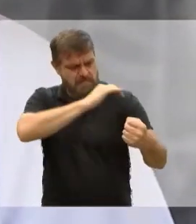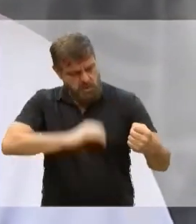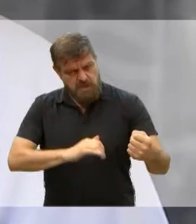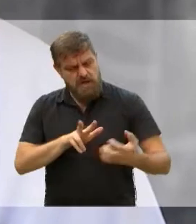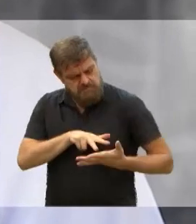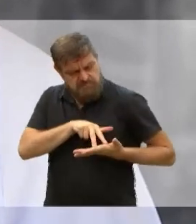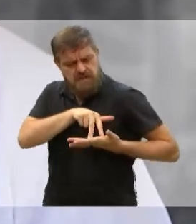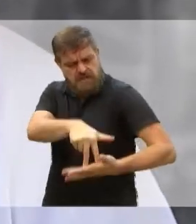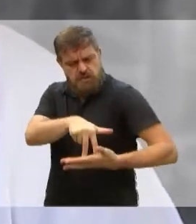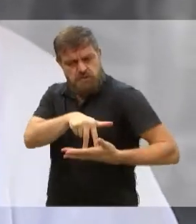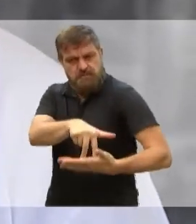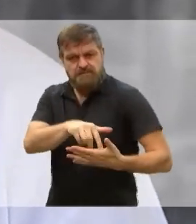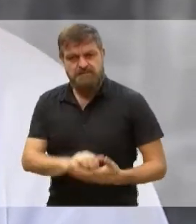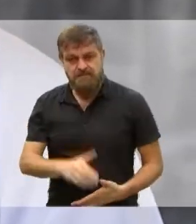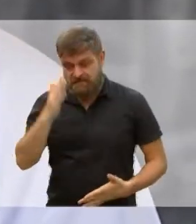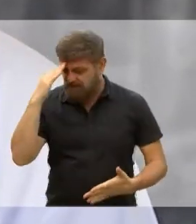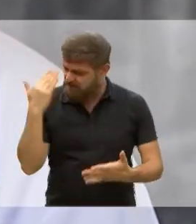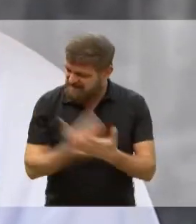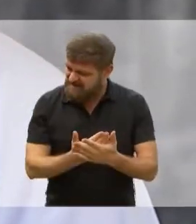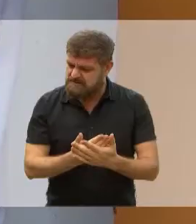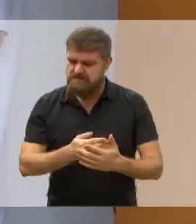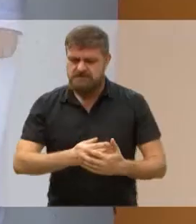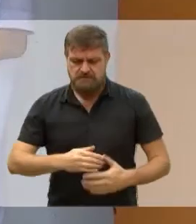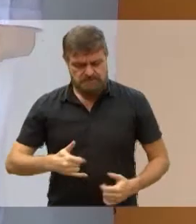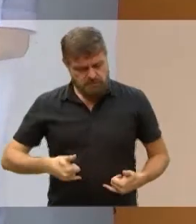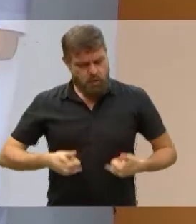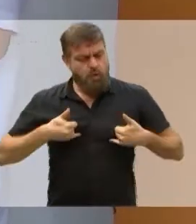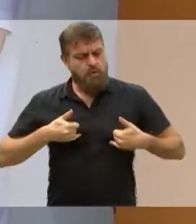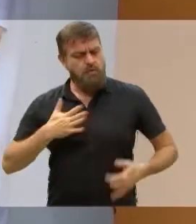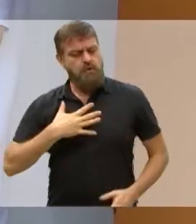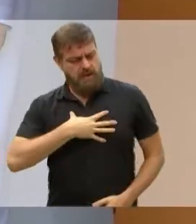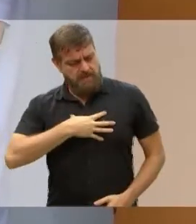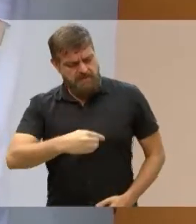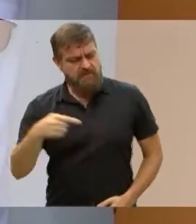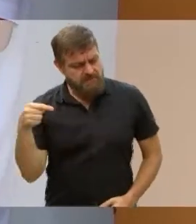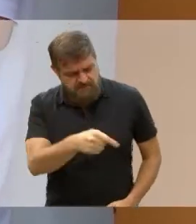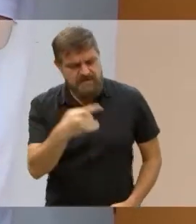empoderamento. E eu acredito muito no Rafa, tenho o maior orgulho, né,